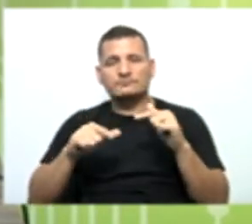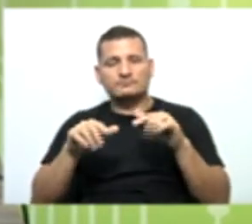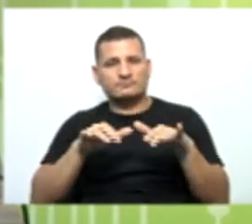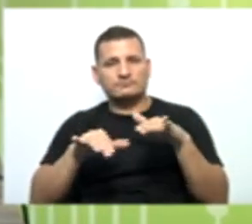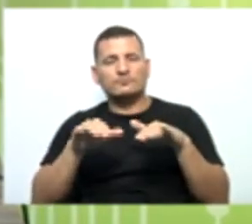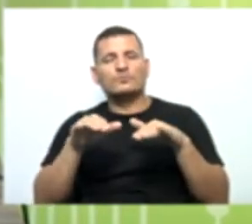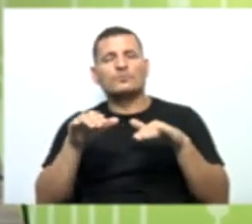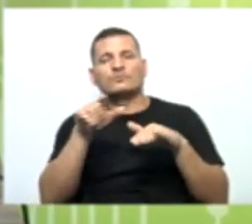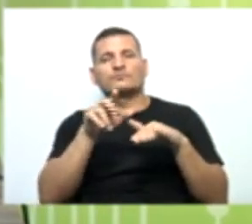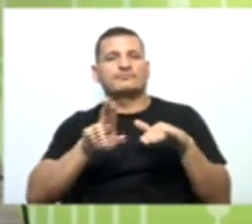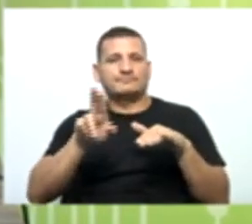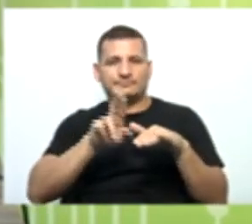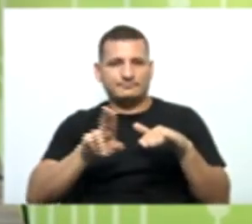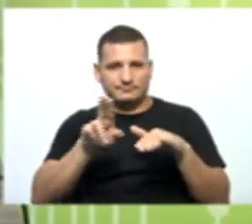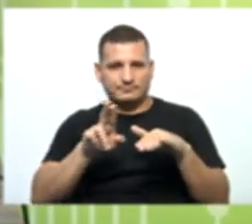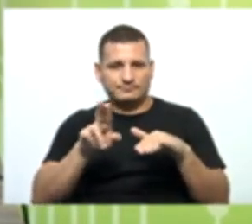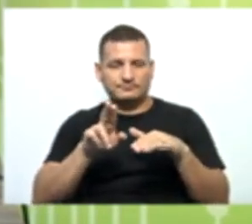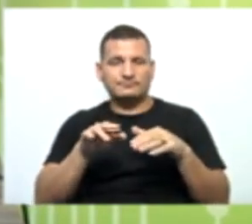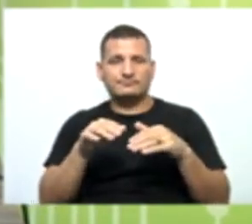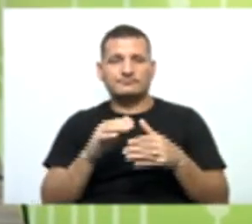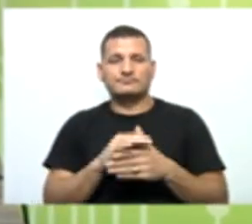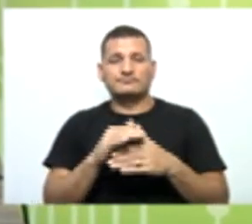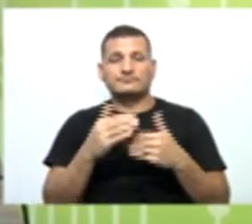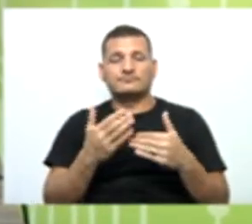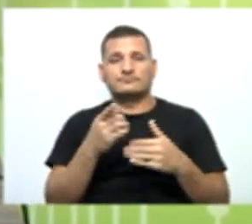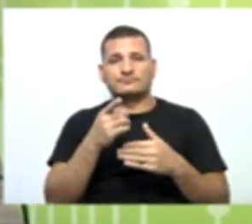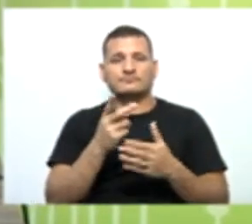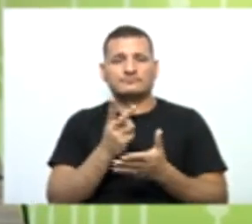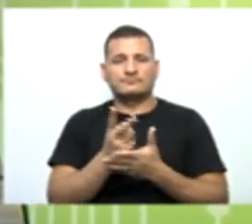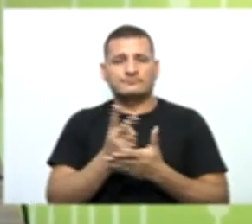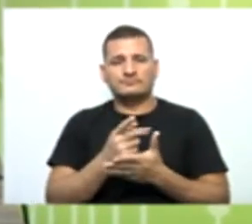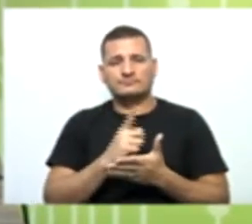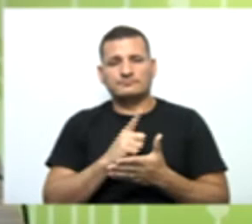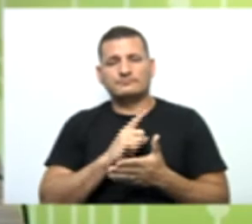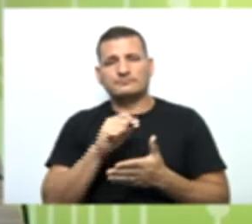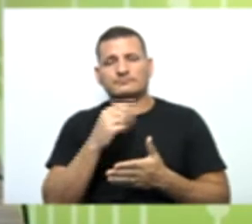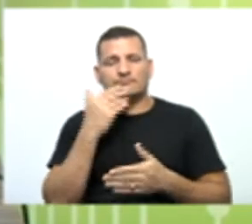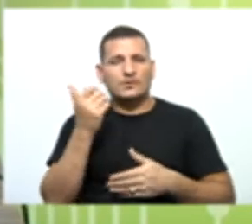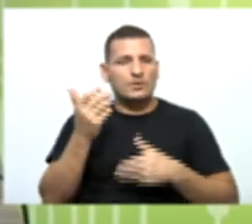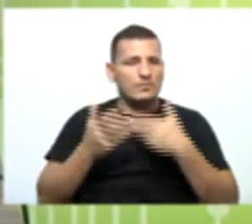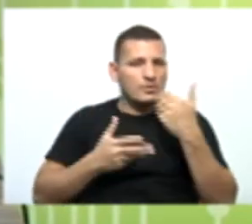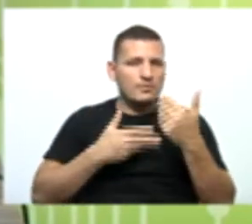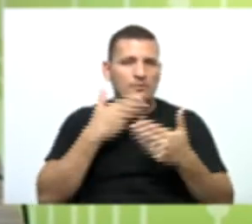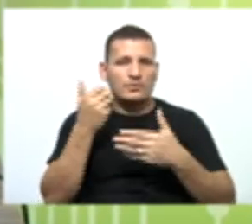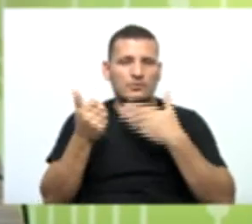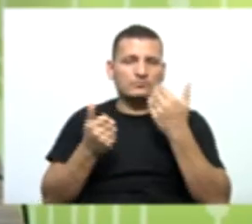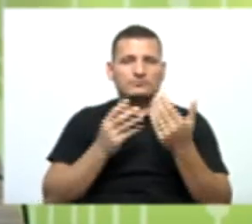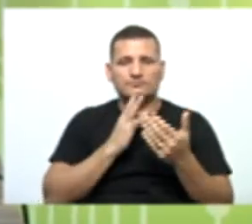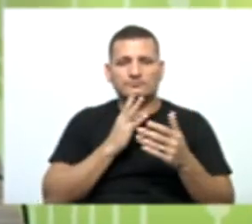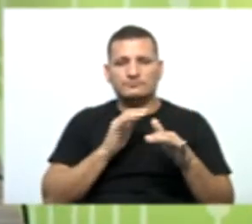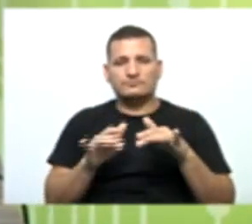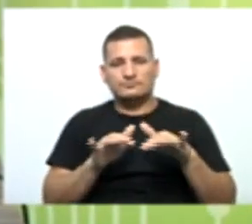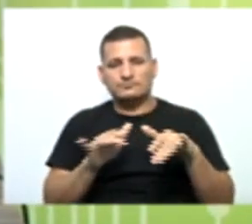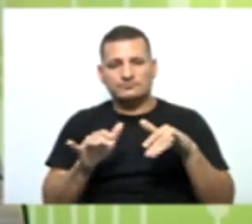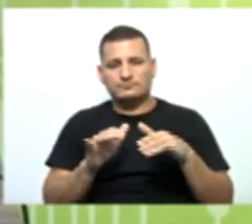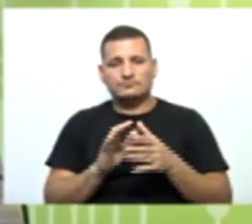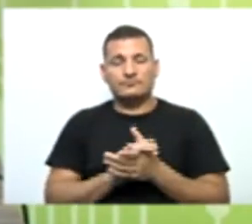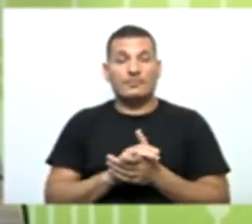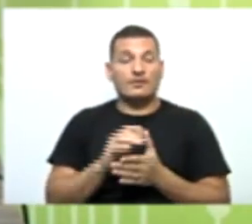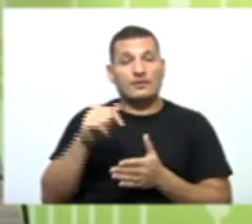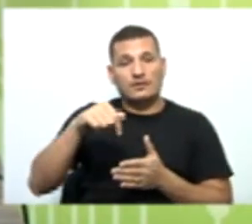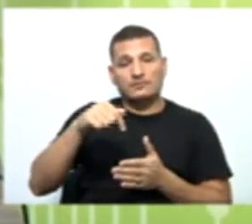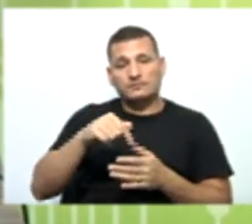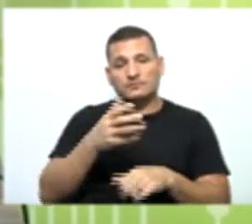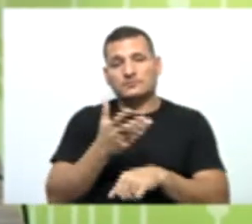vai utilizar, certo? Então você está ali sempre aprimorando o conhecimento de programação. Já aqui na disciplina de